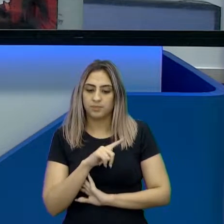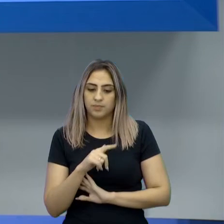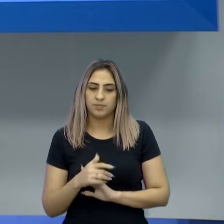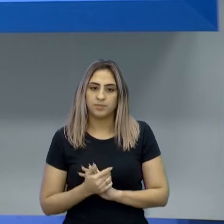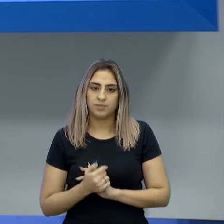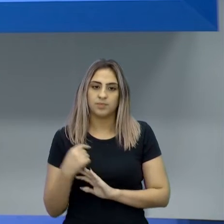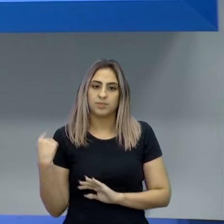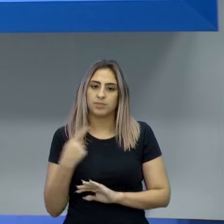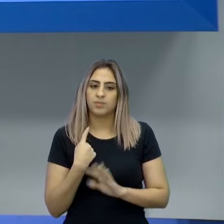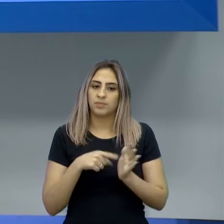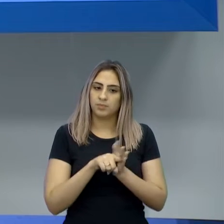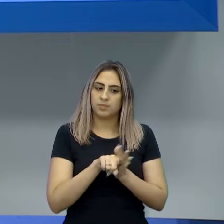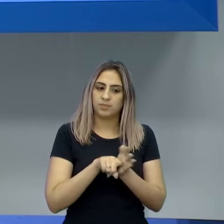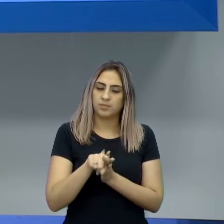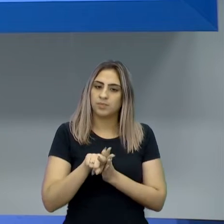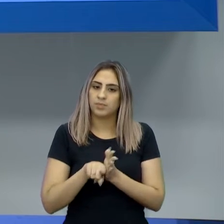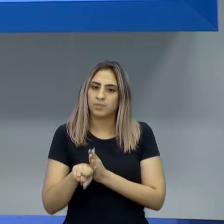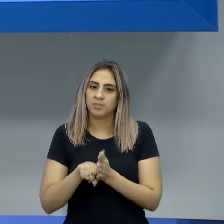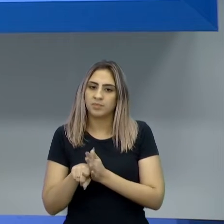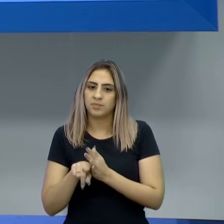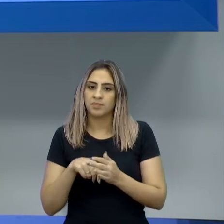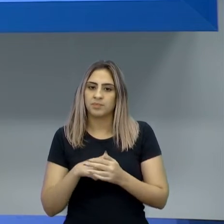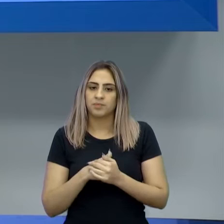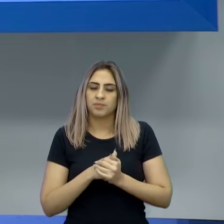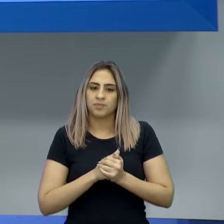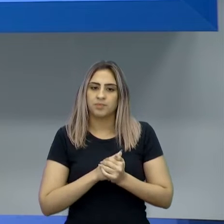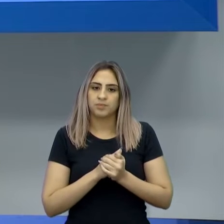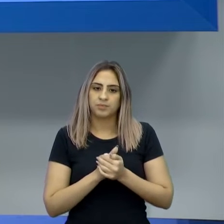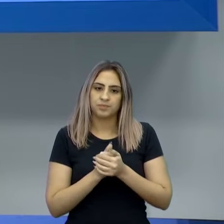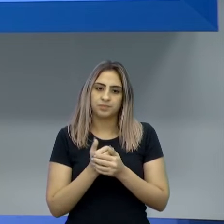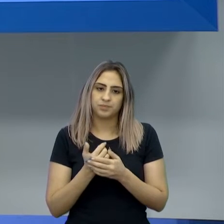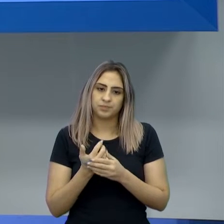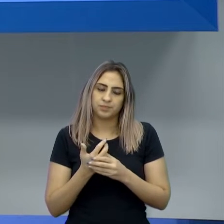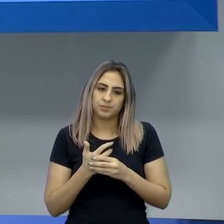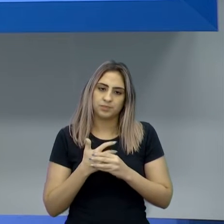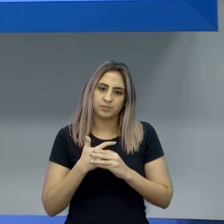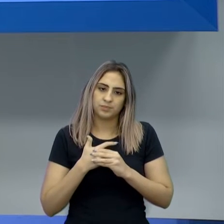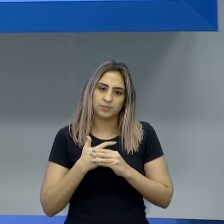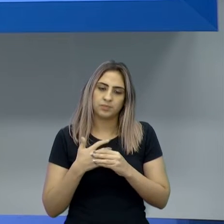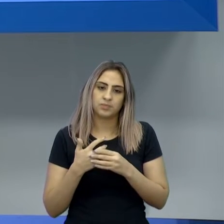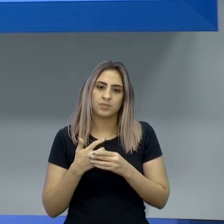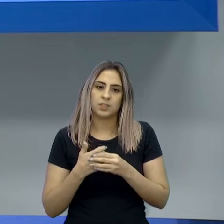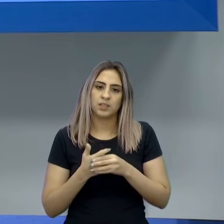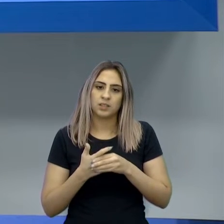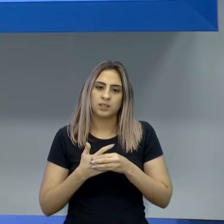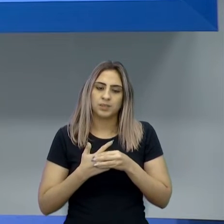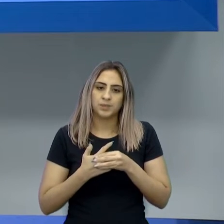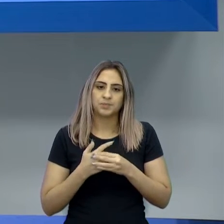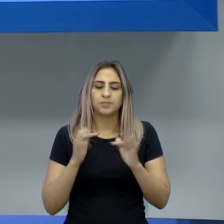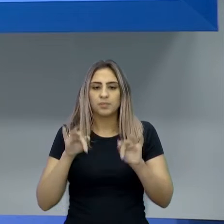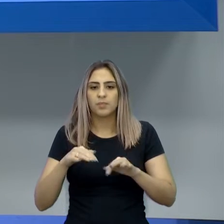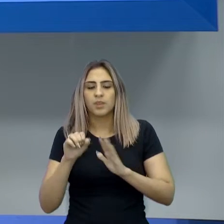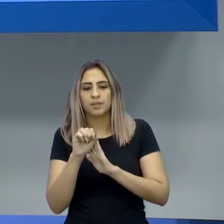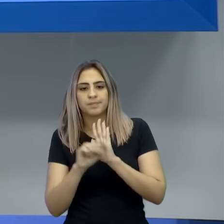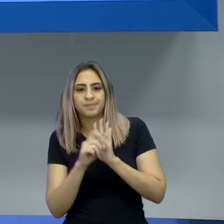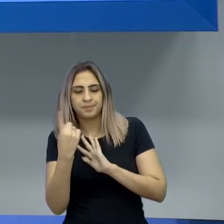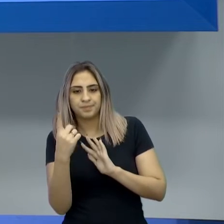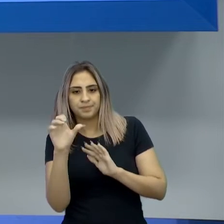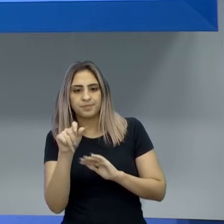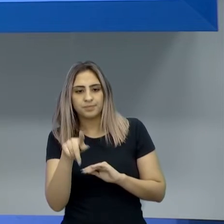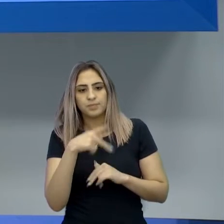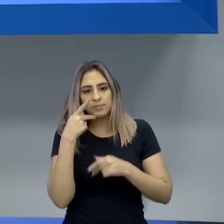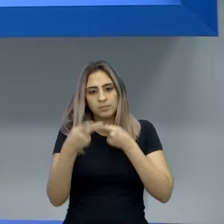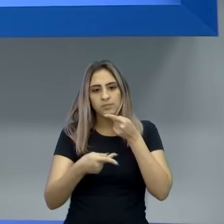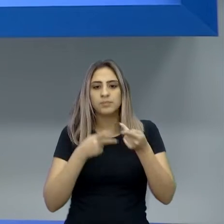autor, né, que a gente pesquisou, que foi o Paul Vidal de la Blache. E ele era do final do século XIX, né? E ele